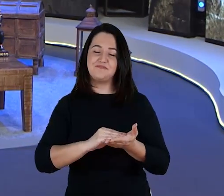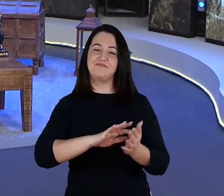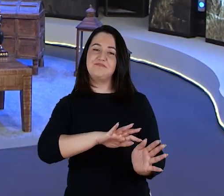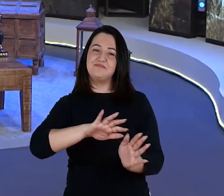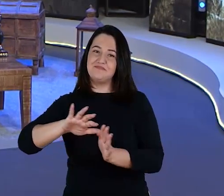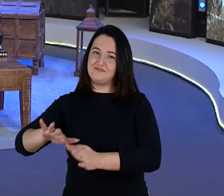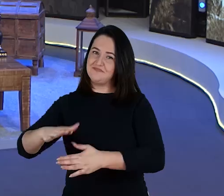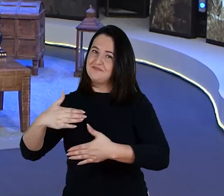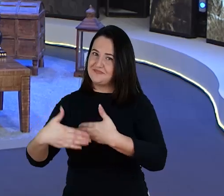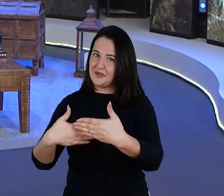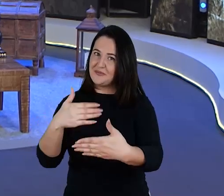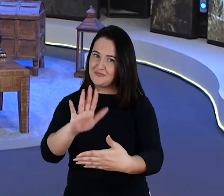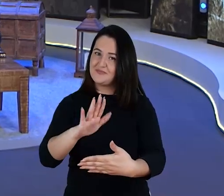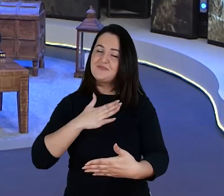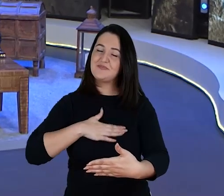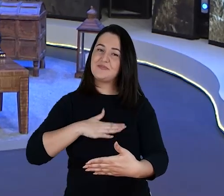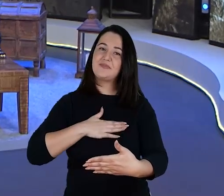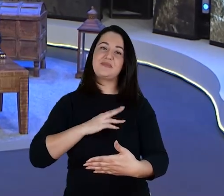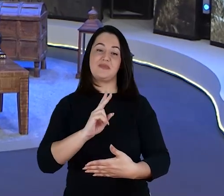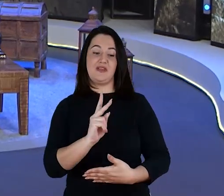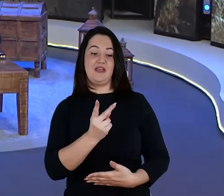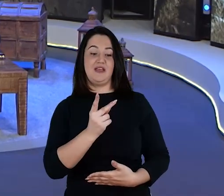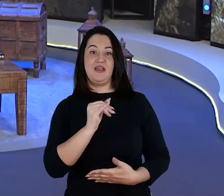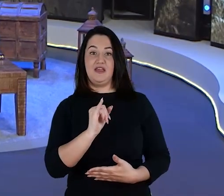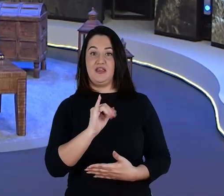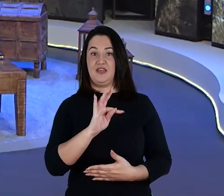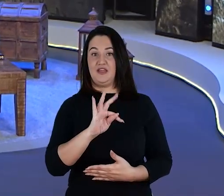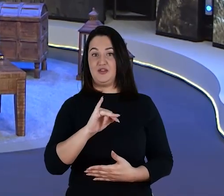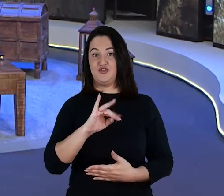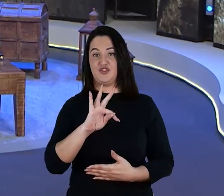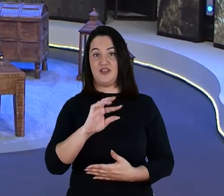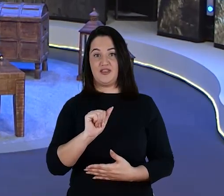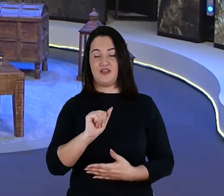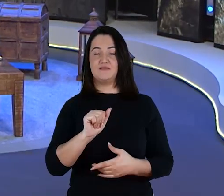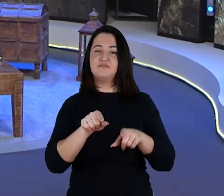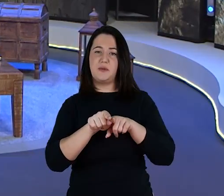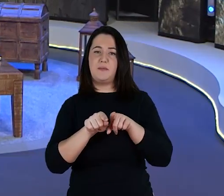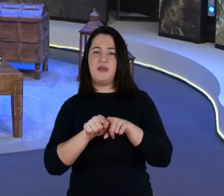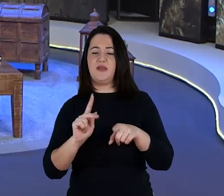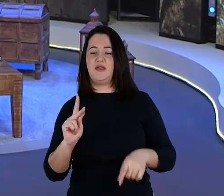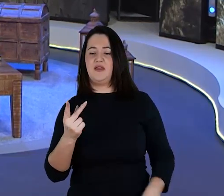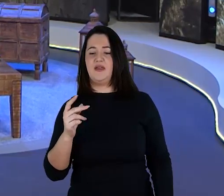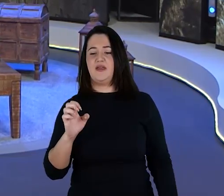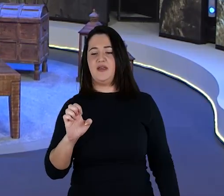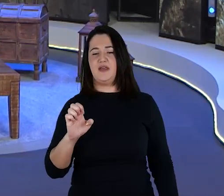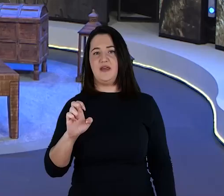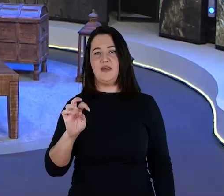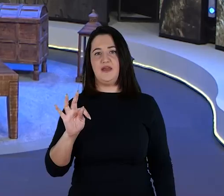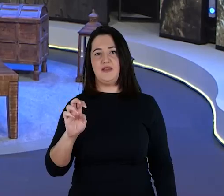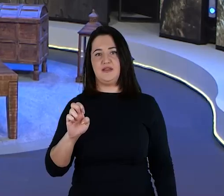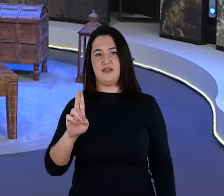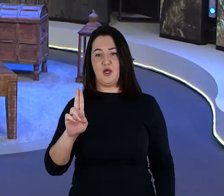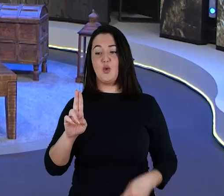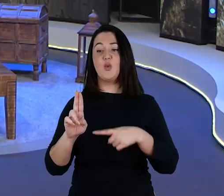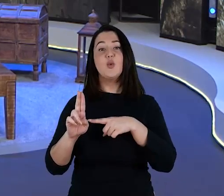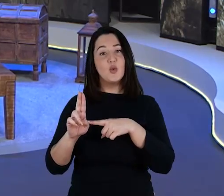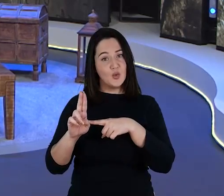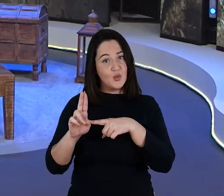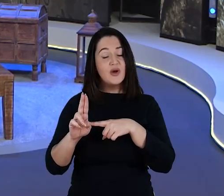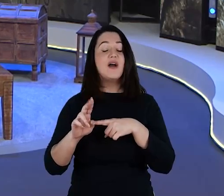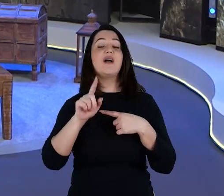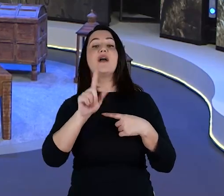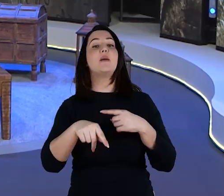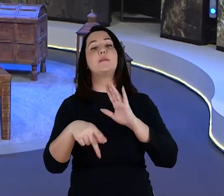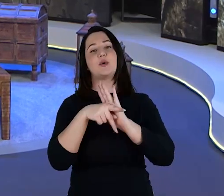vem principalmente da Bíblia, ok? E praticamente se refere a ele com um vocábulo semita, hitim,